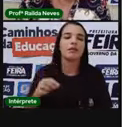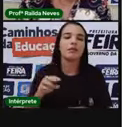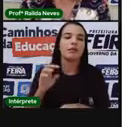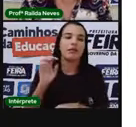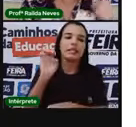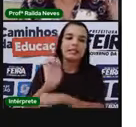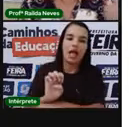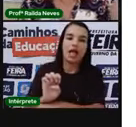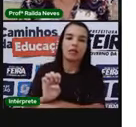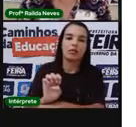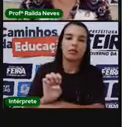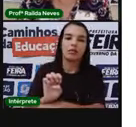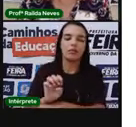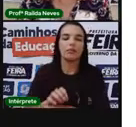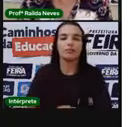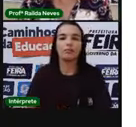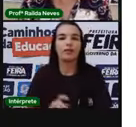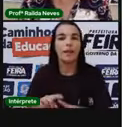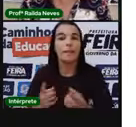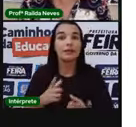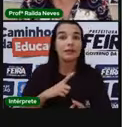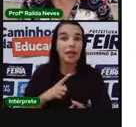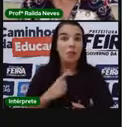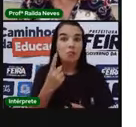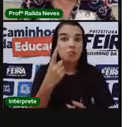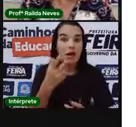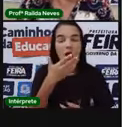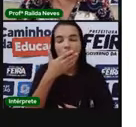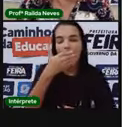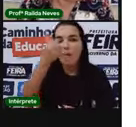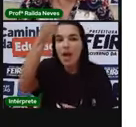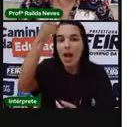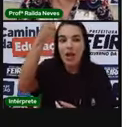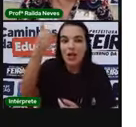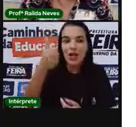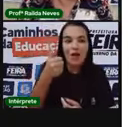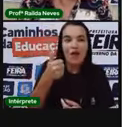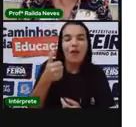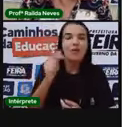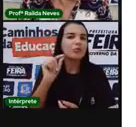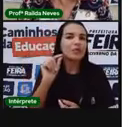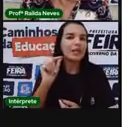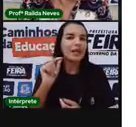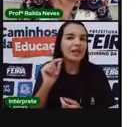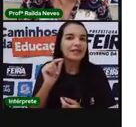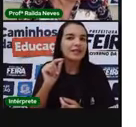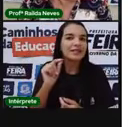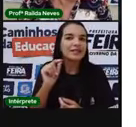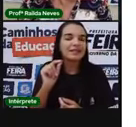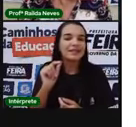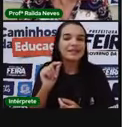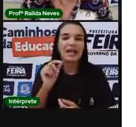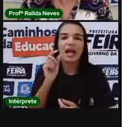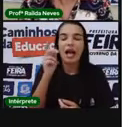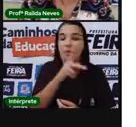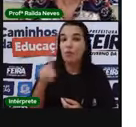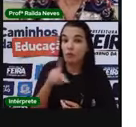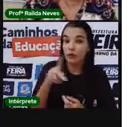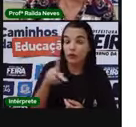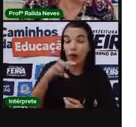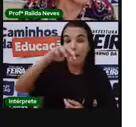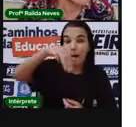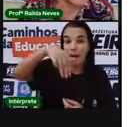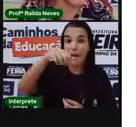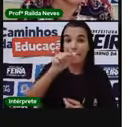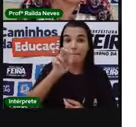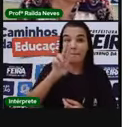muito bom, mas tem uma coisa que é melhor ainda e que não pode ficar de fora. A professora Maura Evangelista